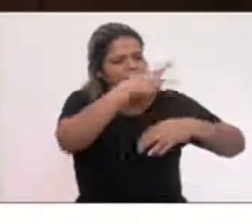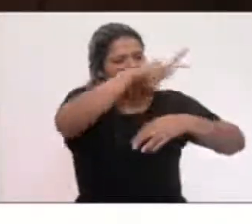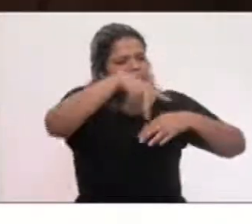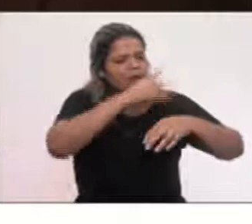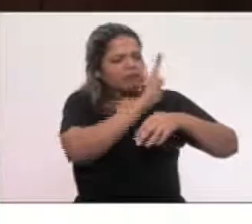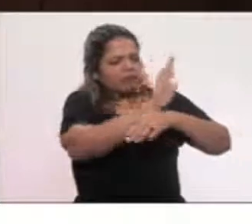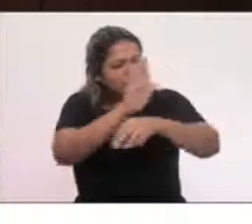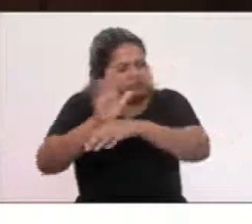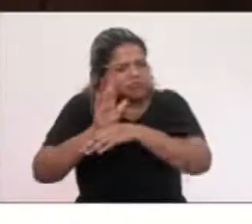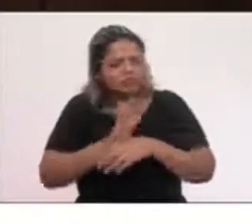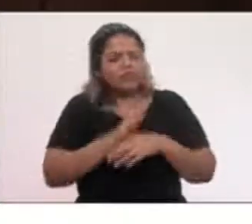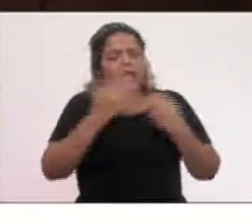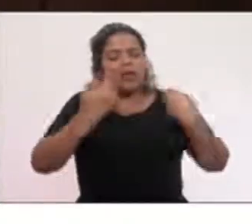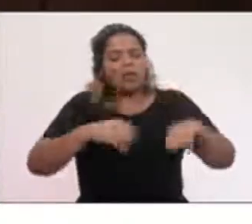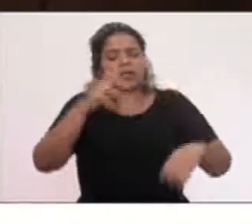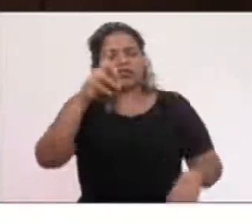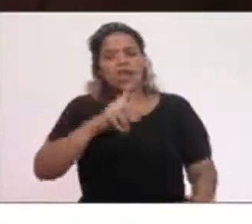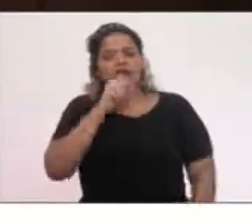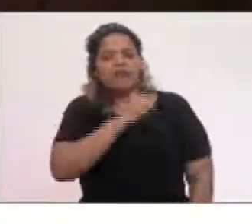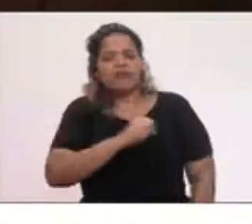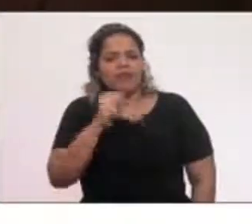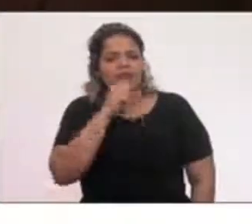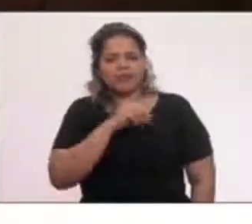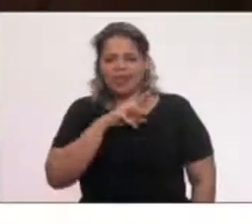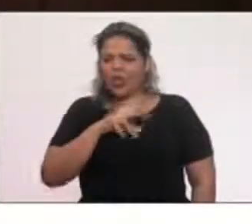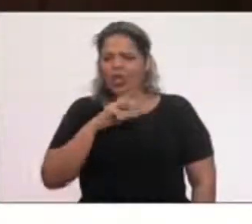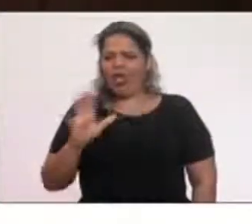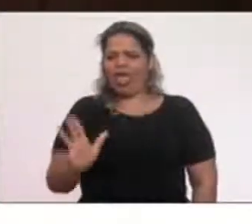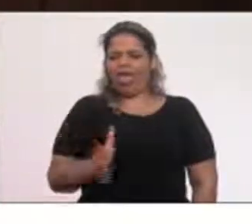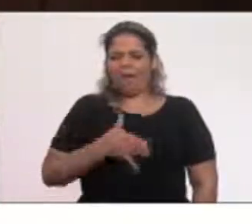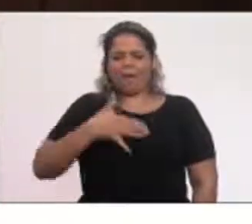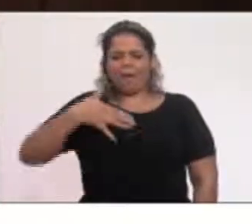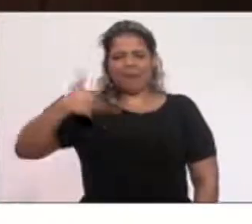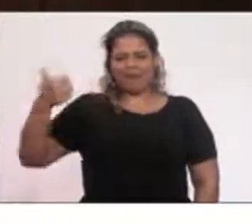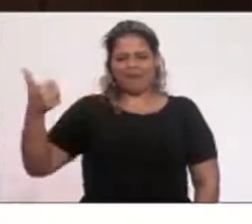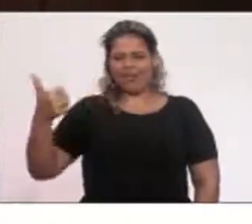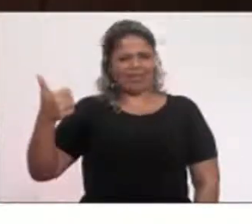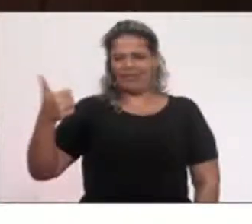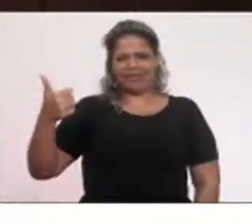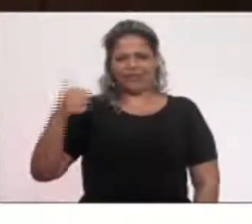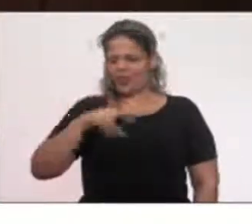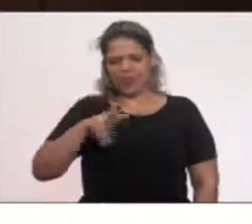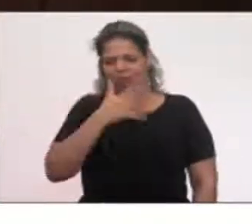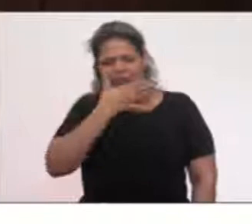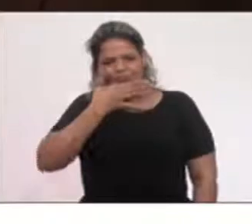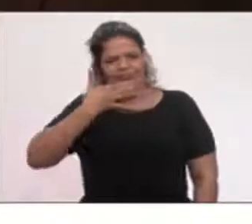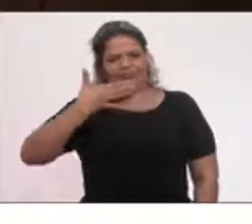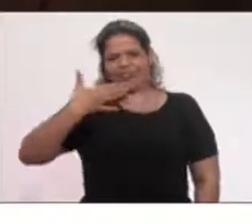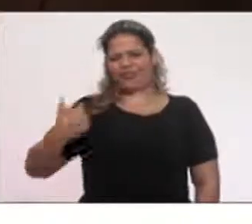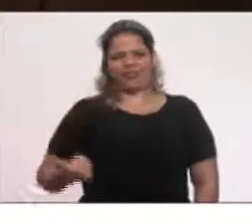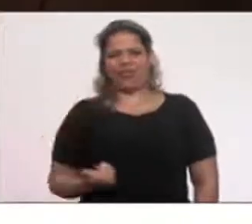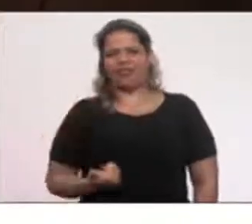uma velhice digna, não é privilégio. Não é privilégio, de forma